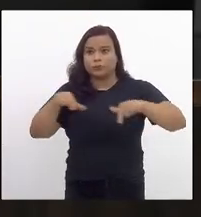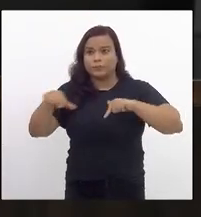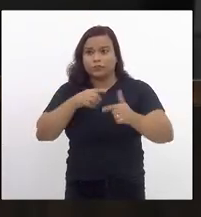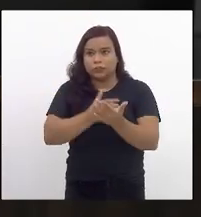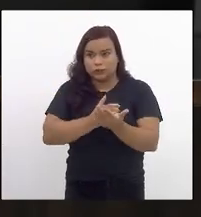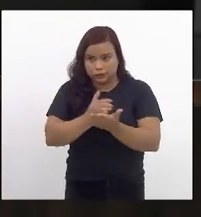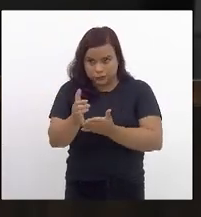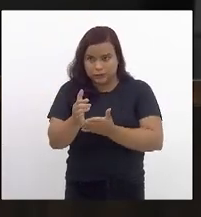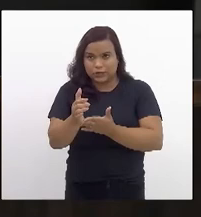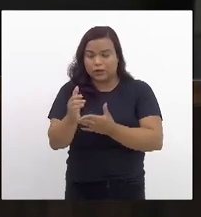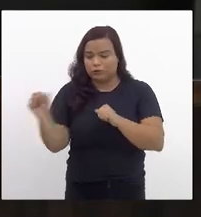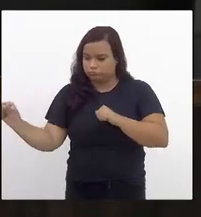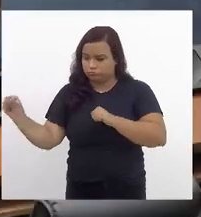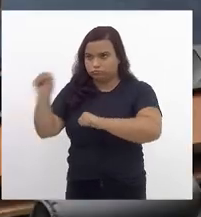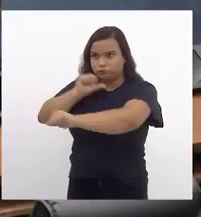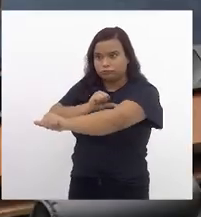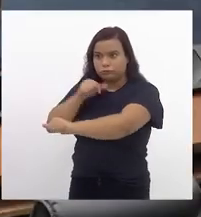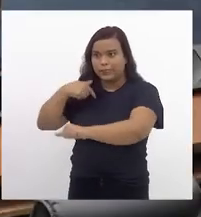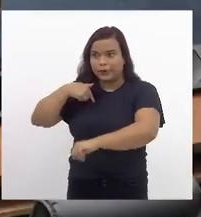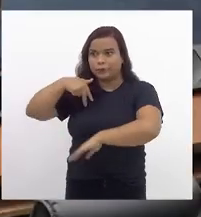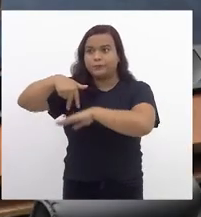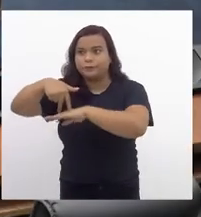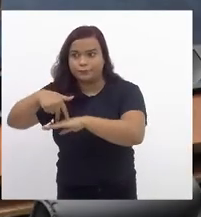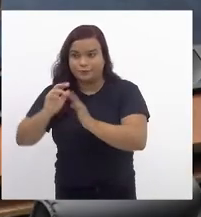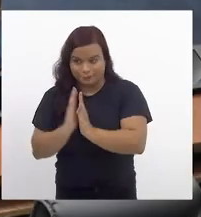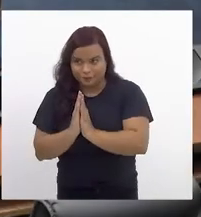possa fazer uso da palavra